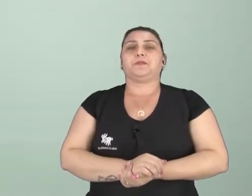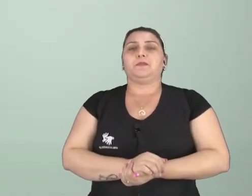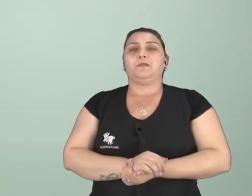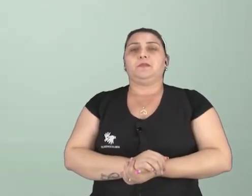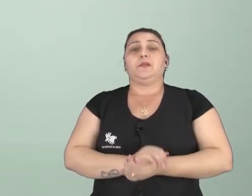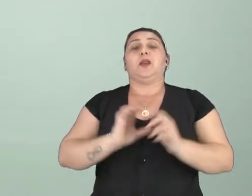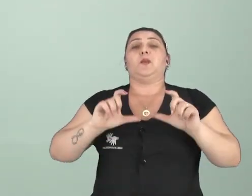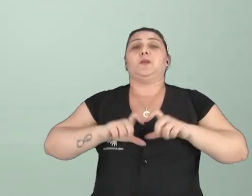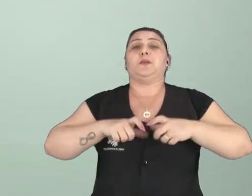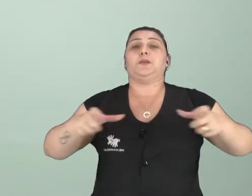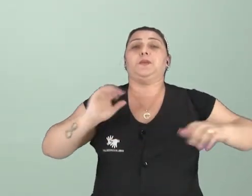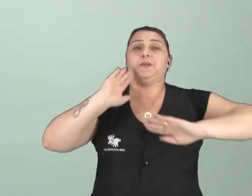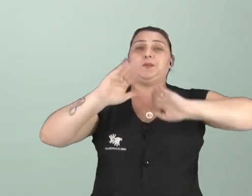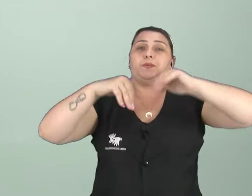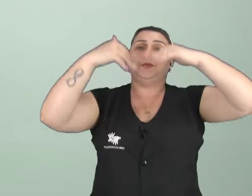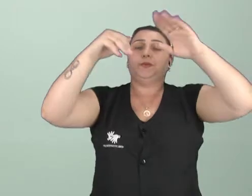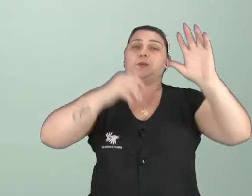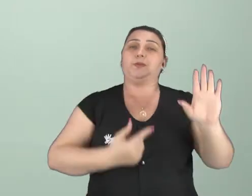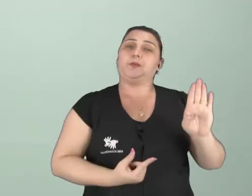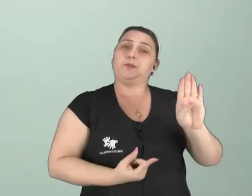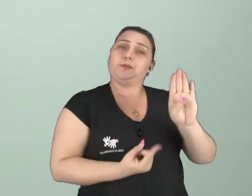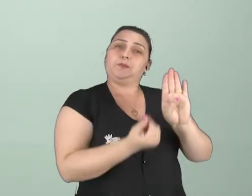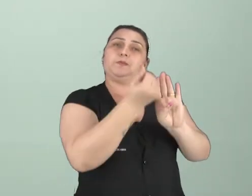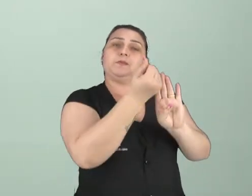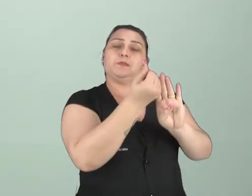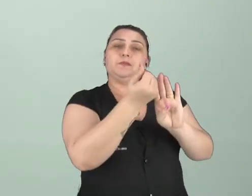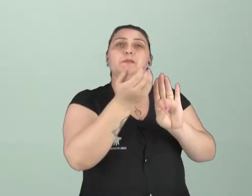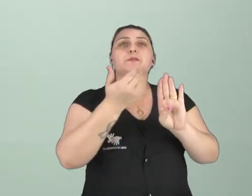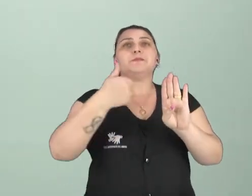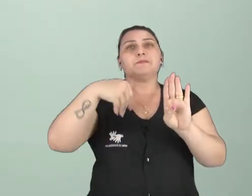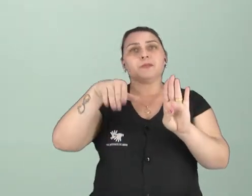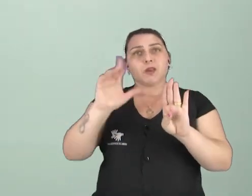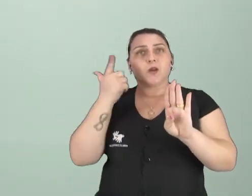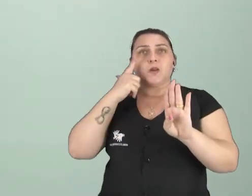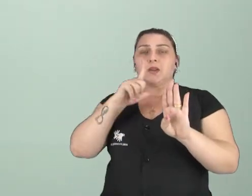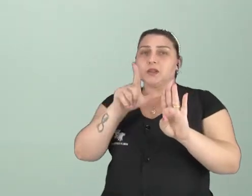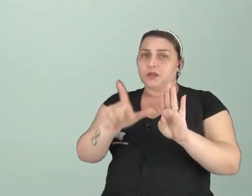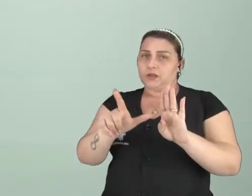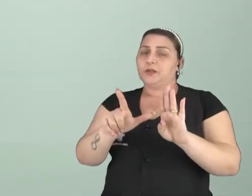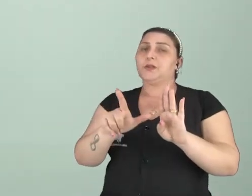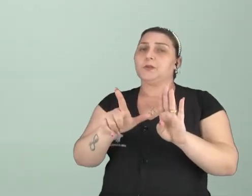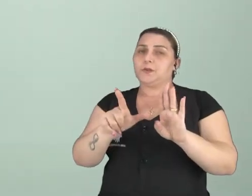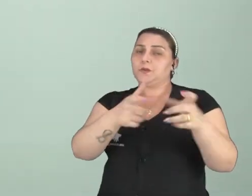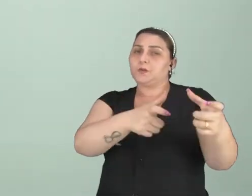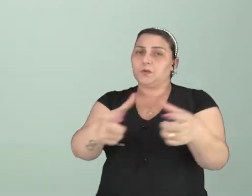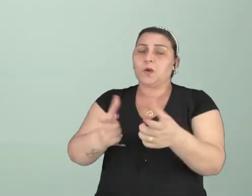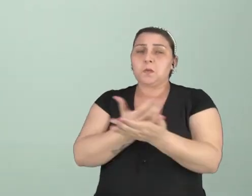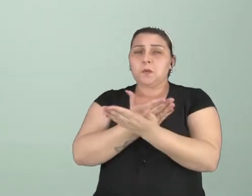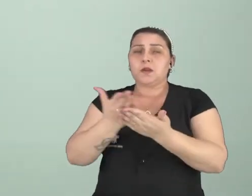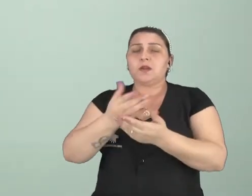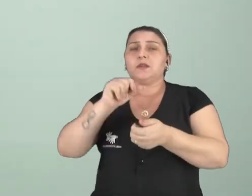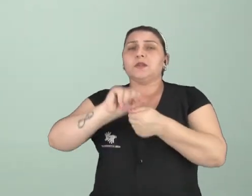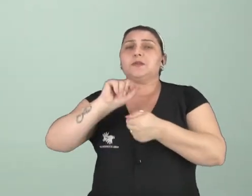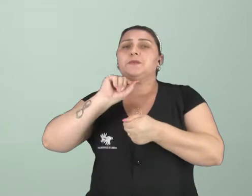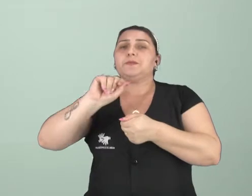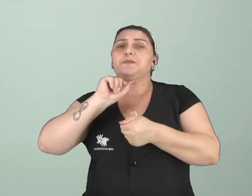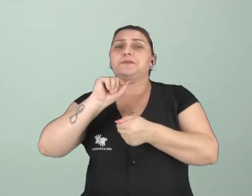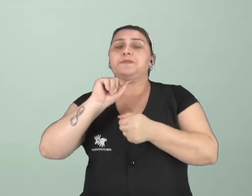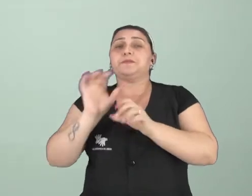Com esse crescente evolução da burguesia, cada vez mais a burguesia ganhando espaço, eles começam a fazer